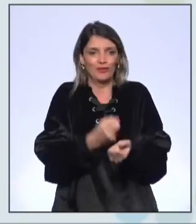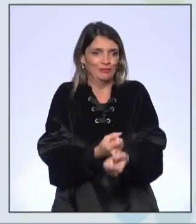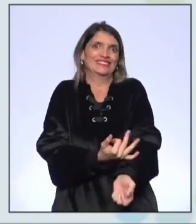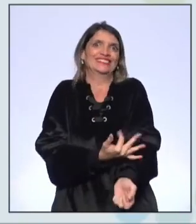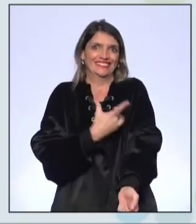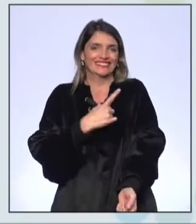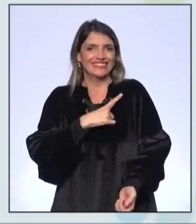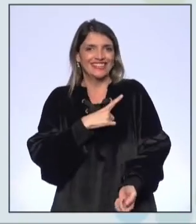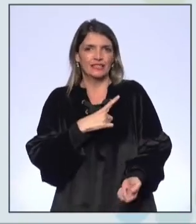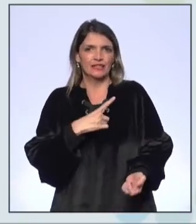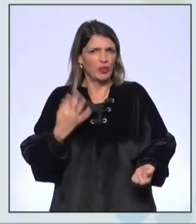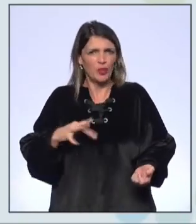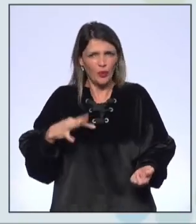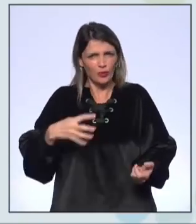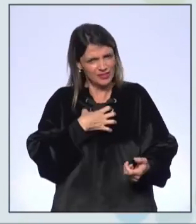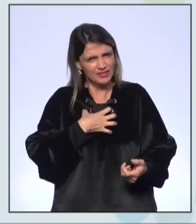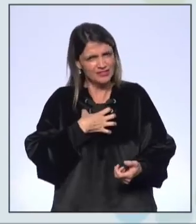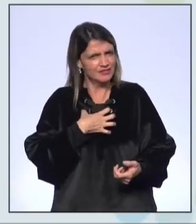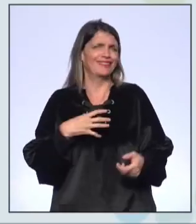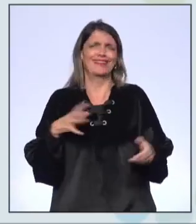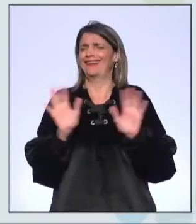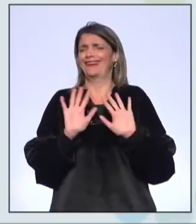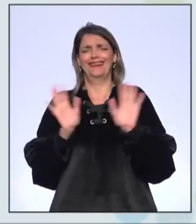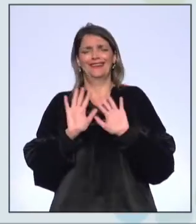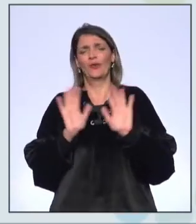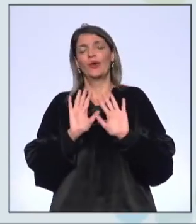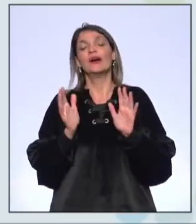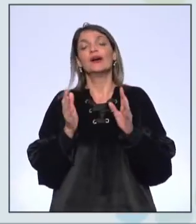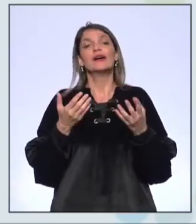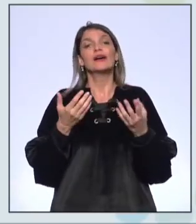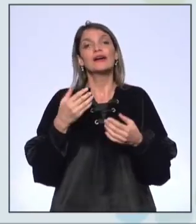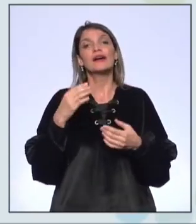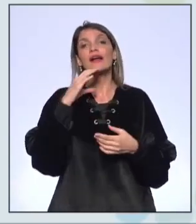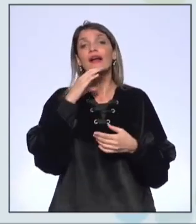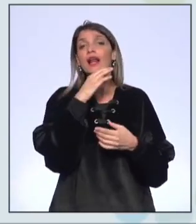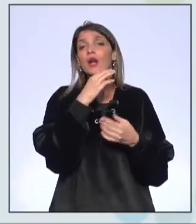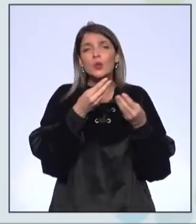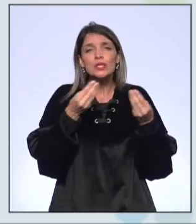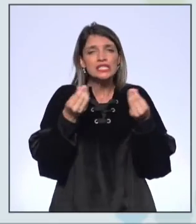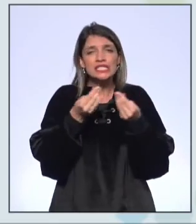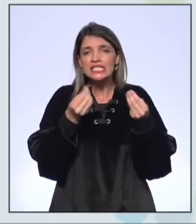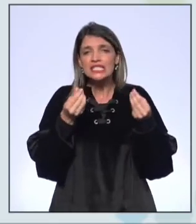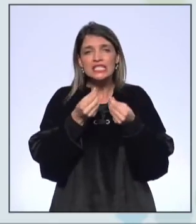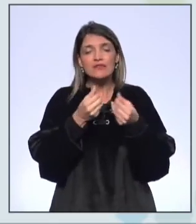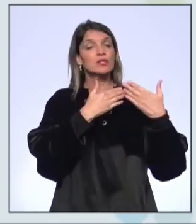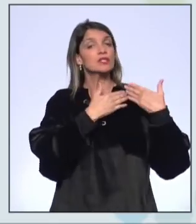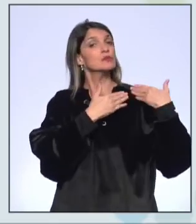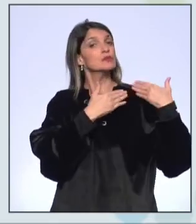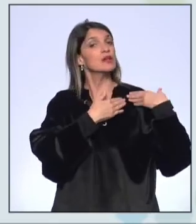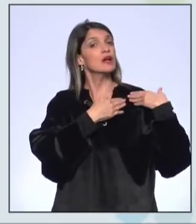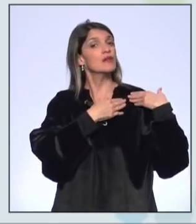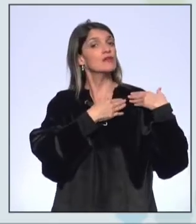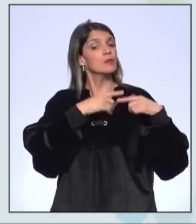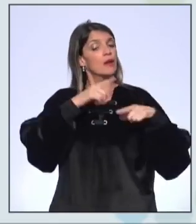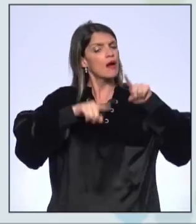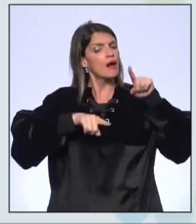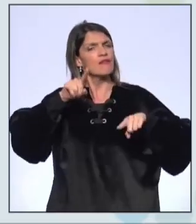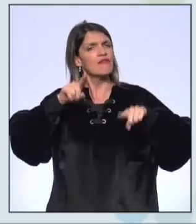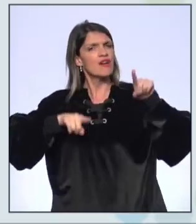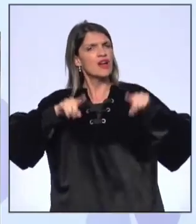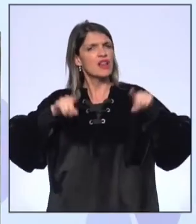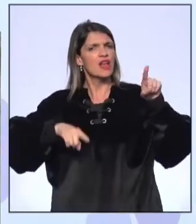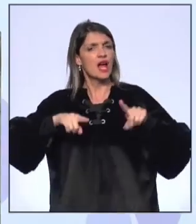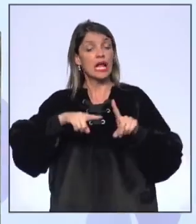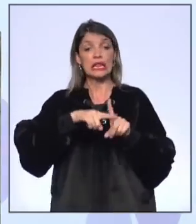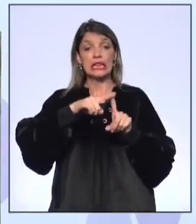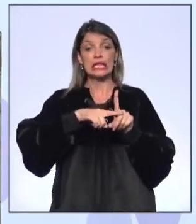Ele sente dor? Não, pessoal. Calor sensível é o quê? A quantidade de calor responsável para variar o quê? A temperatura, né, Carol?